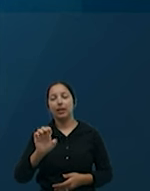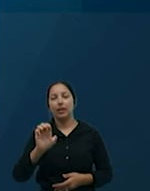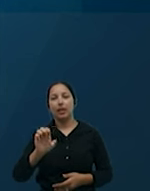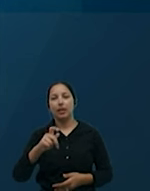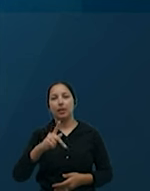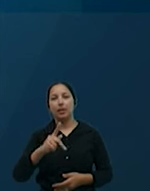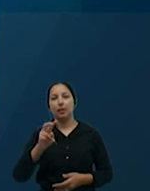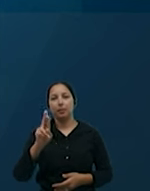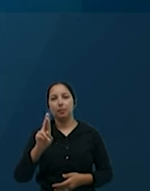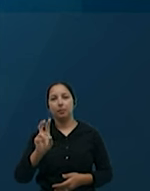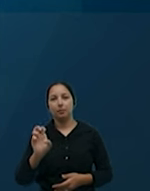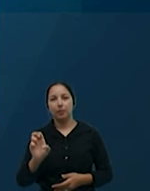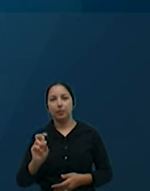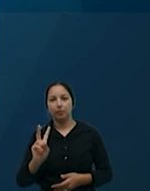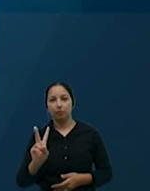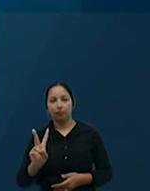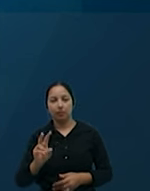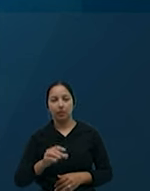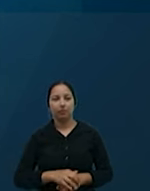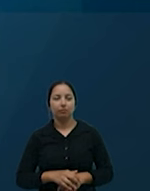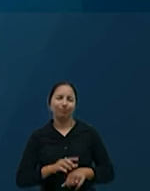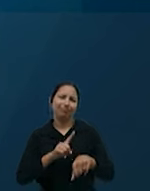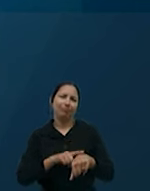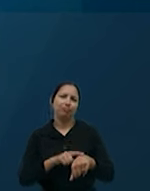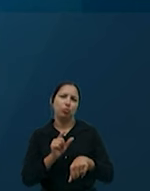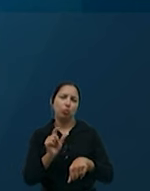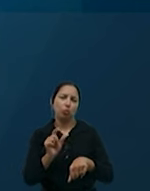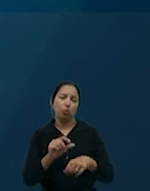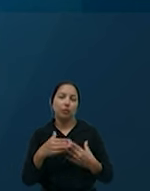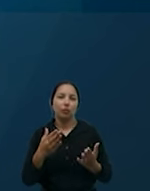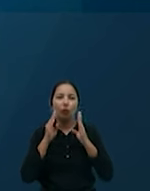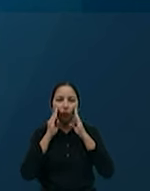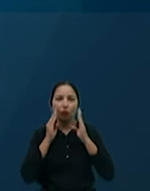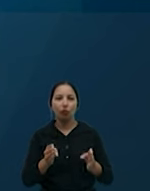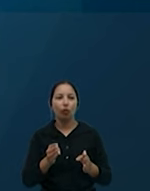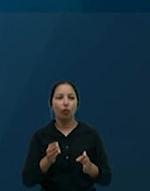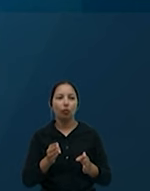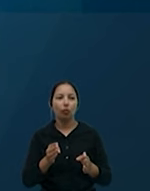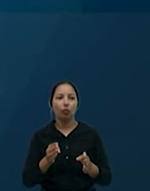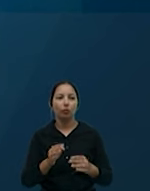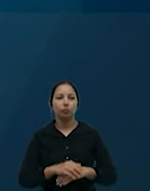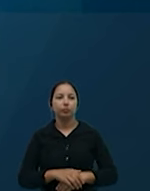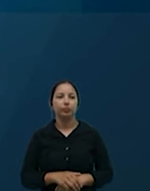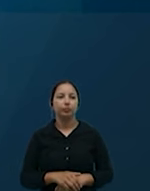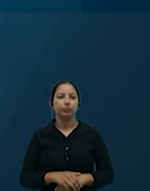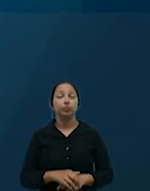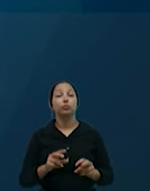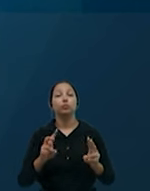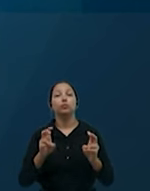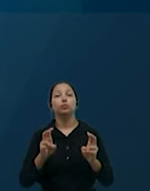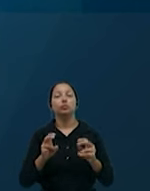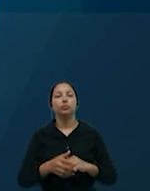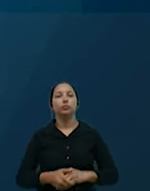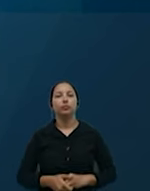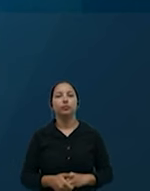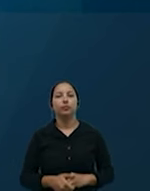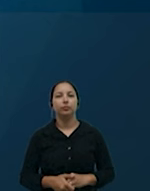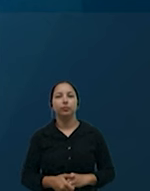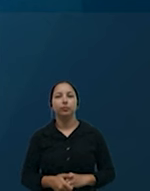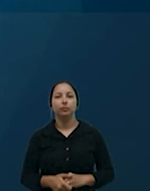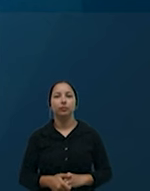Dado o pouco tempo que temos, vamos então direto à situação dos autos. O que se está discutindo